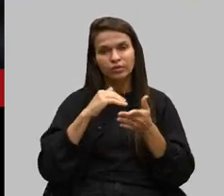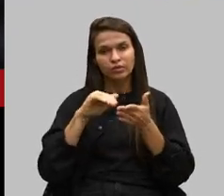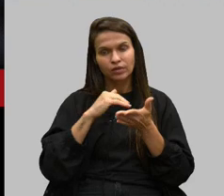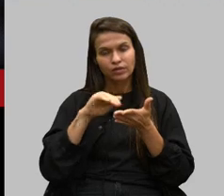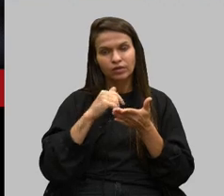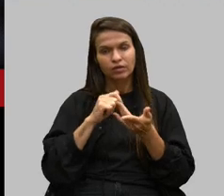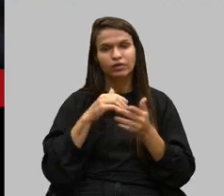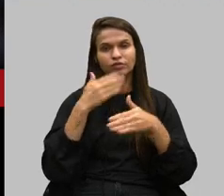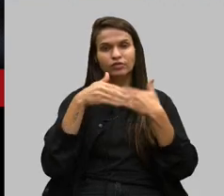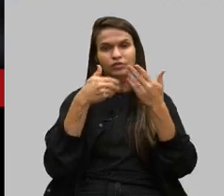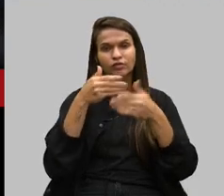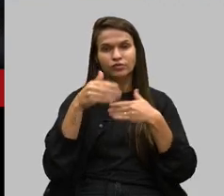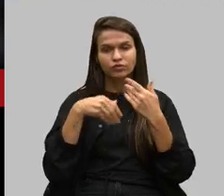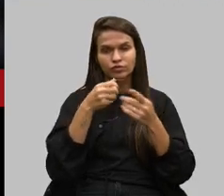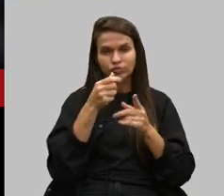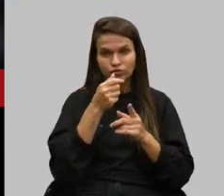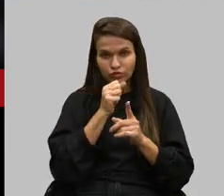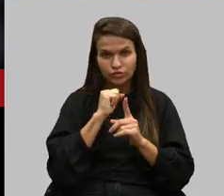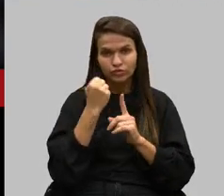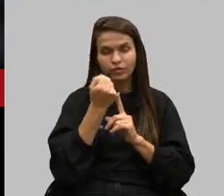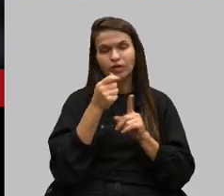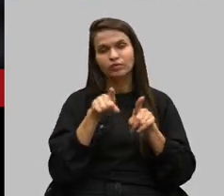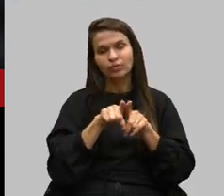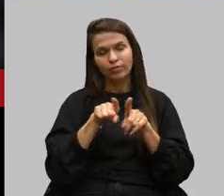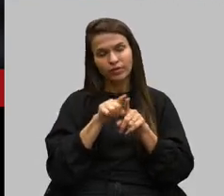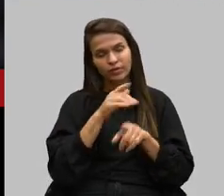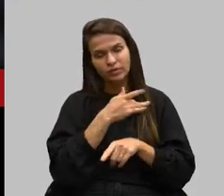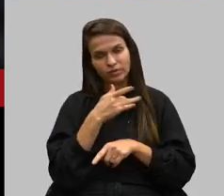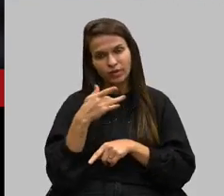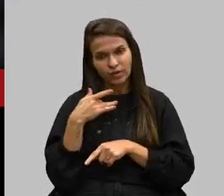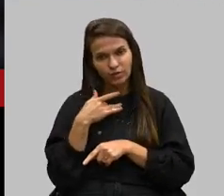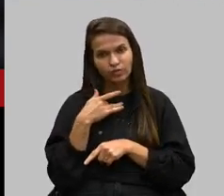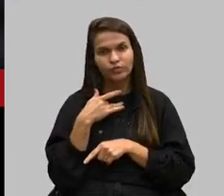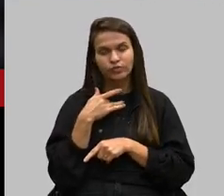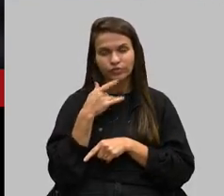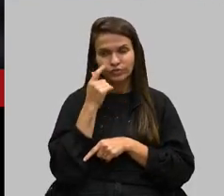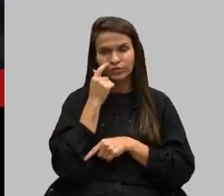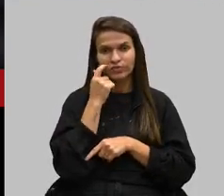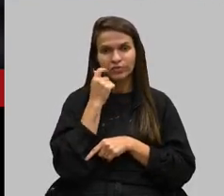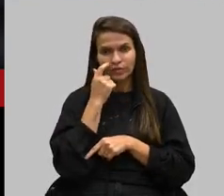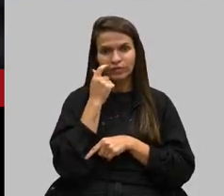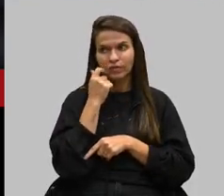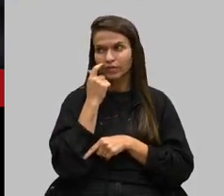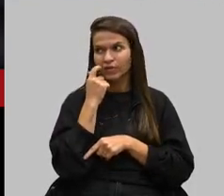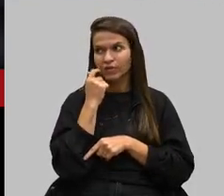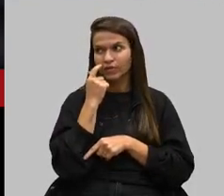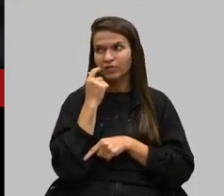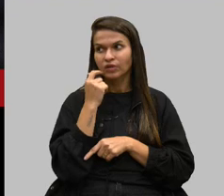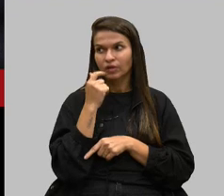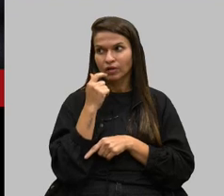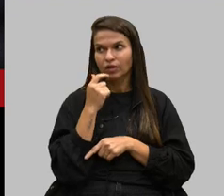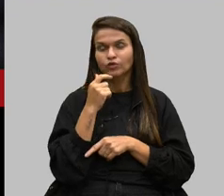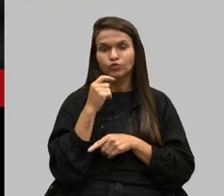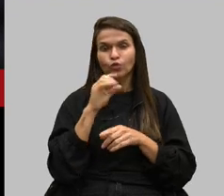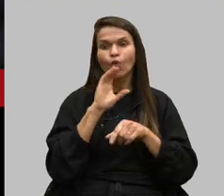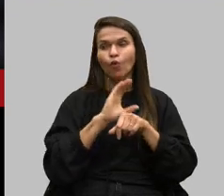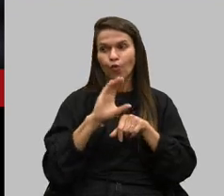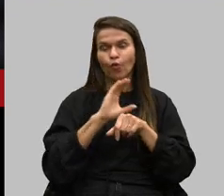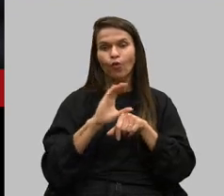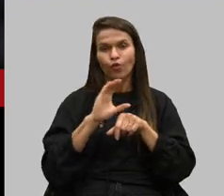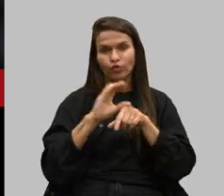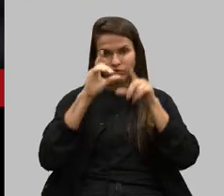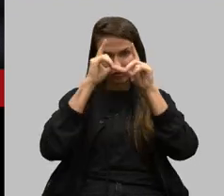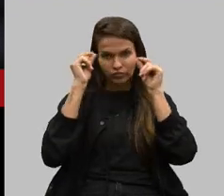seapa e da Saúde obviamente né os os os cargos de enfermagem né os cursos de enfermagem foi a saúde quem